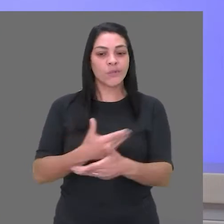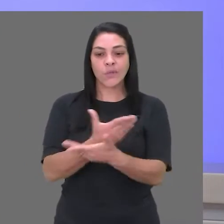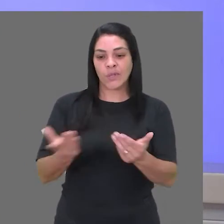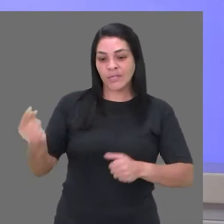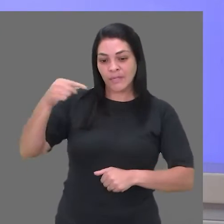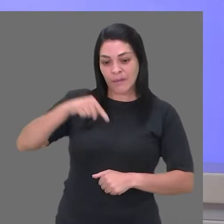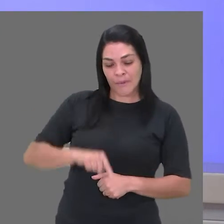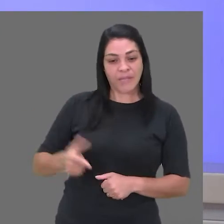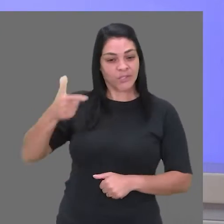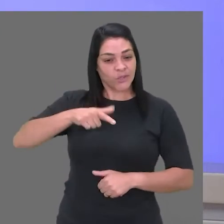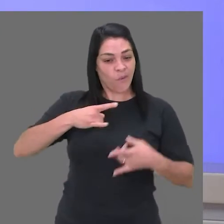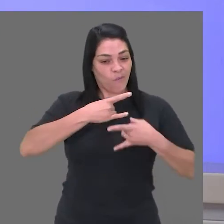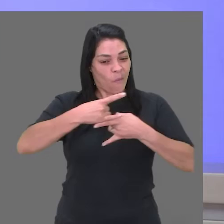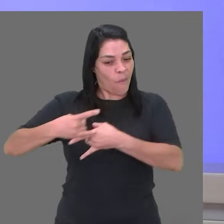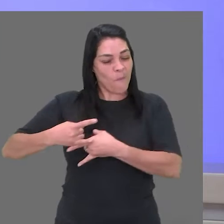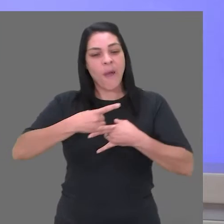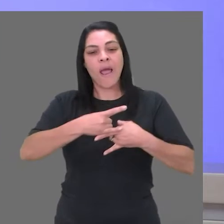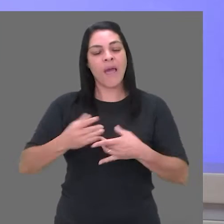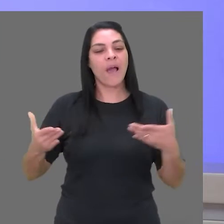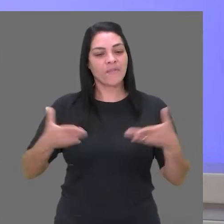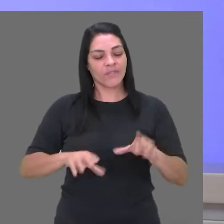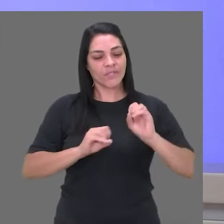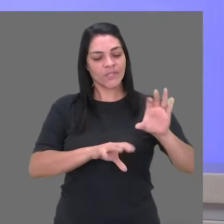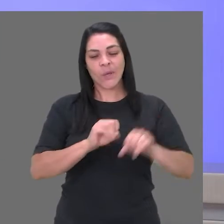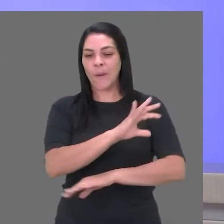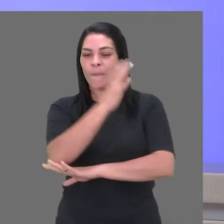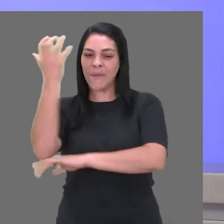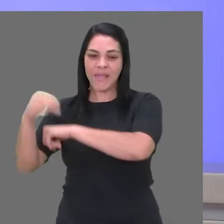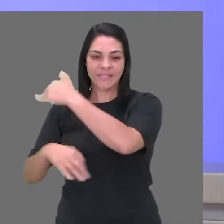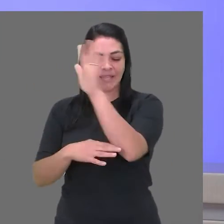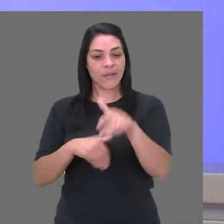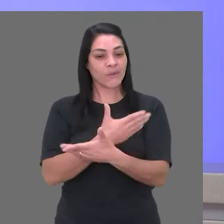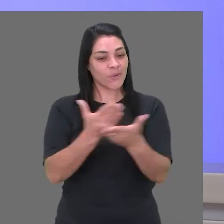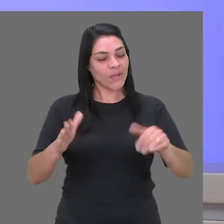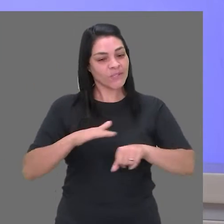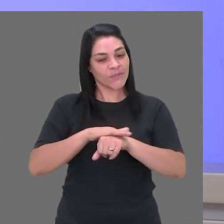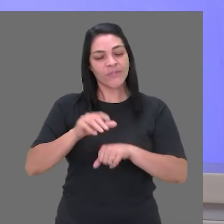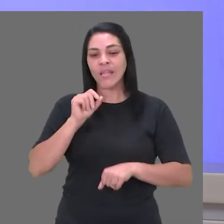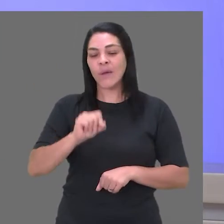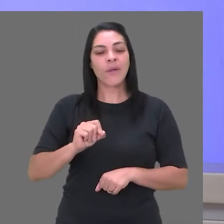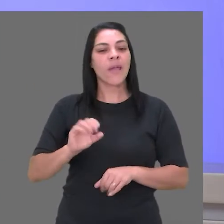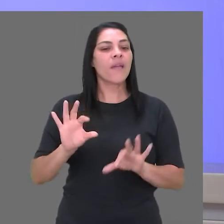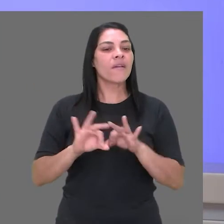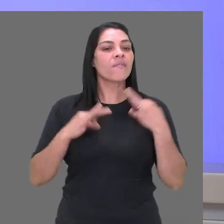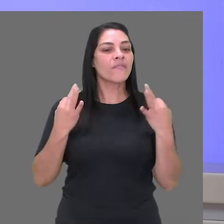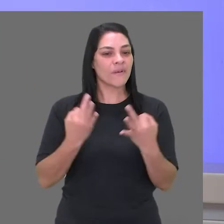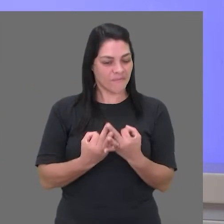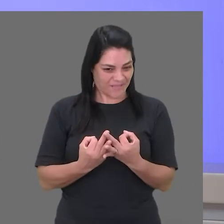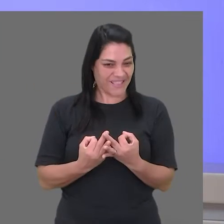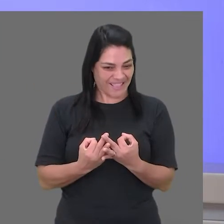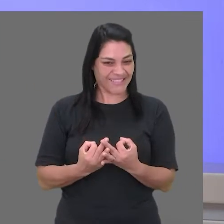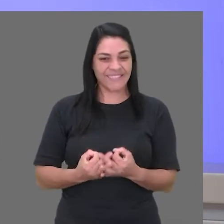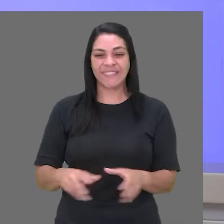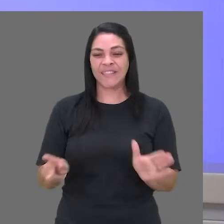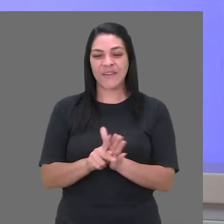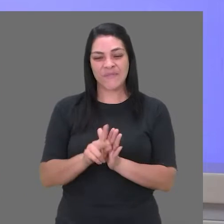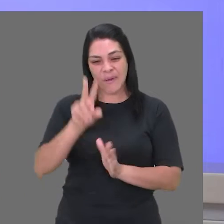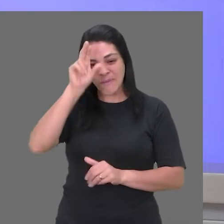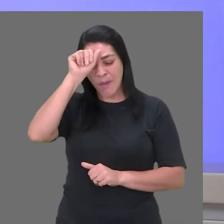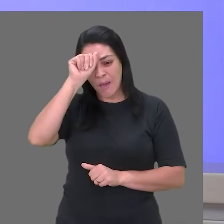Ambiental, vamos falar um pouquinho das formigas de Embaúba. E vamos ter a companhia aqui de